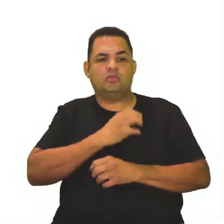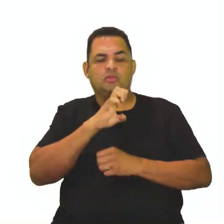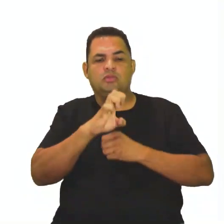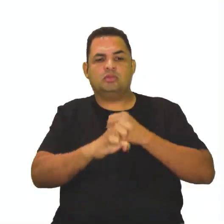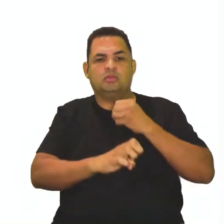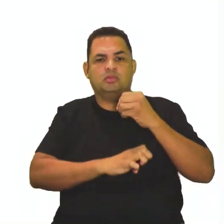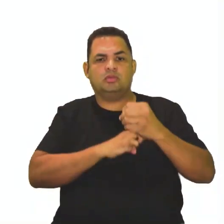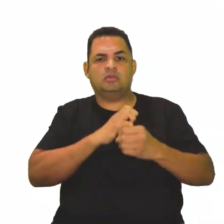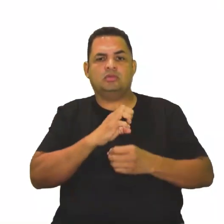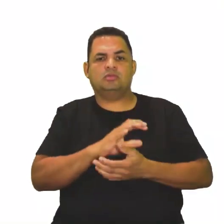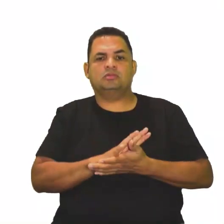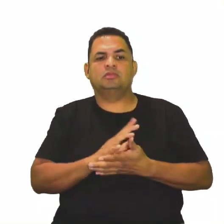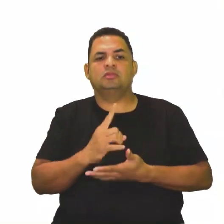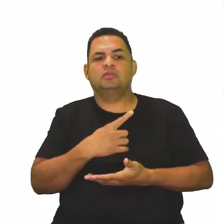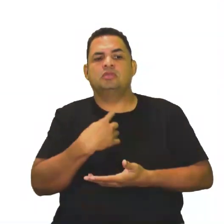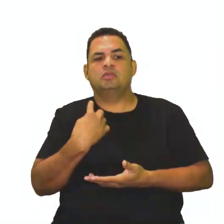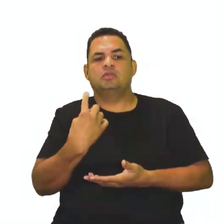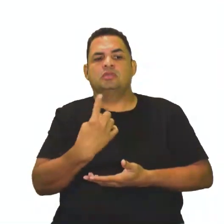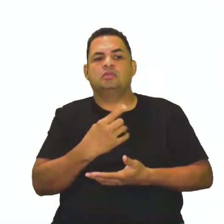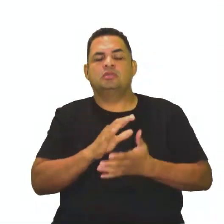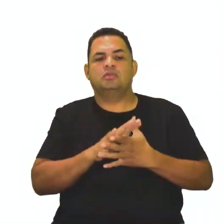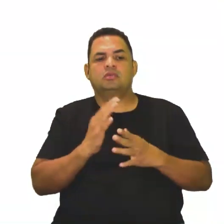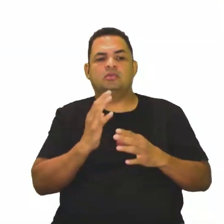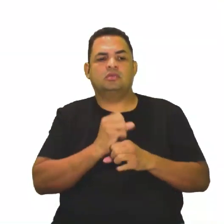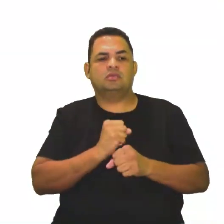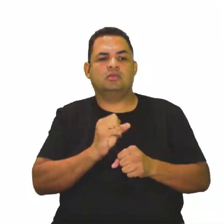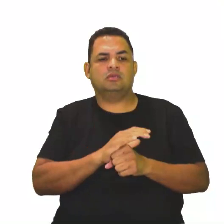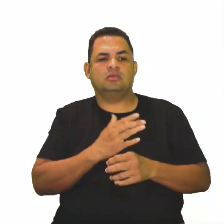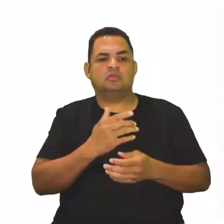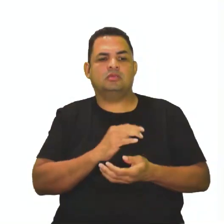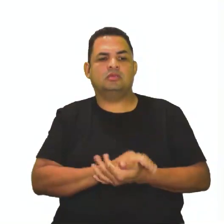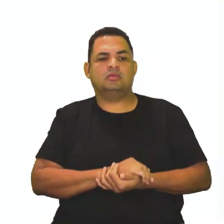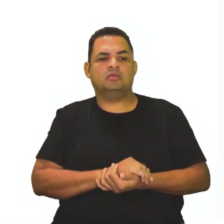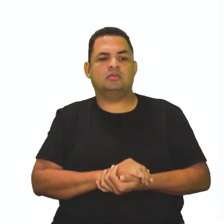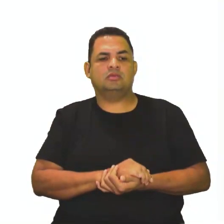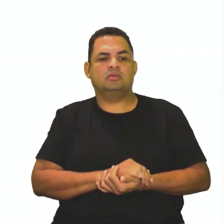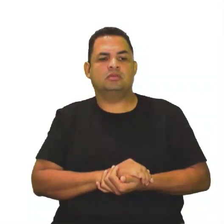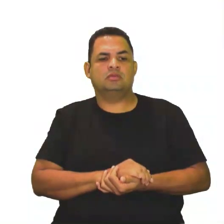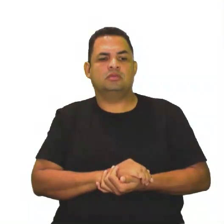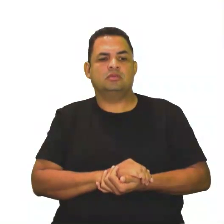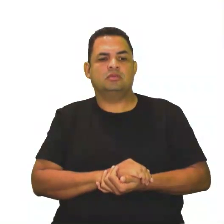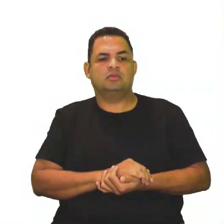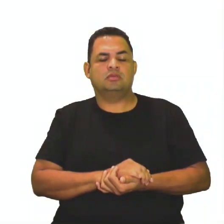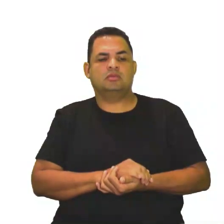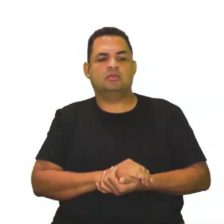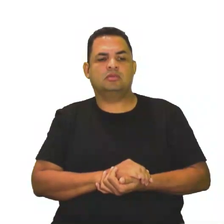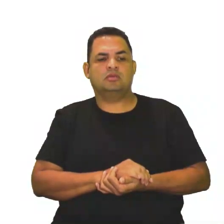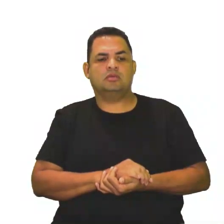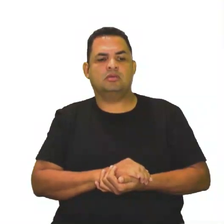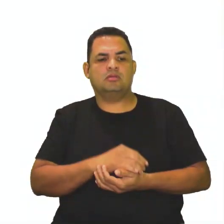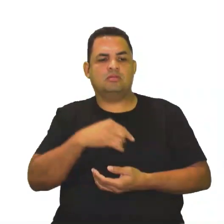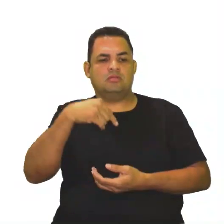pessoal? Nós vimos lá que para calcular esse número de elétrons, geralmente ele estava relacionado com a carga, com o número de